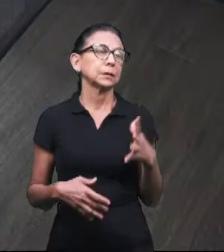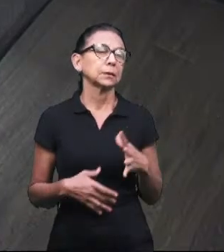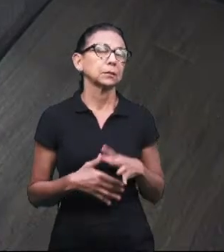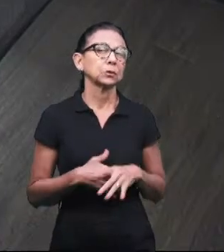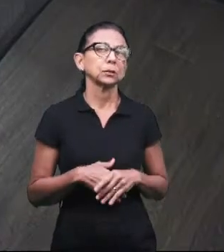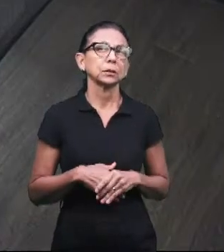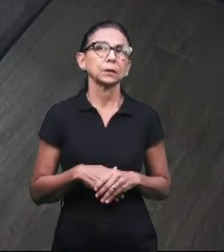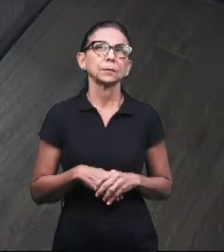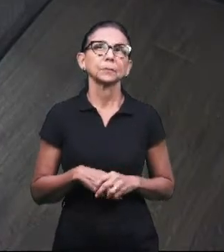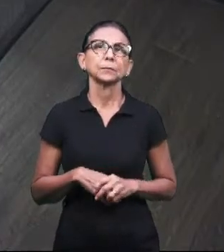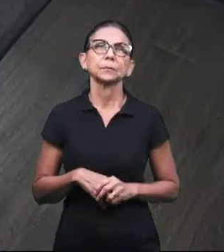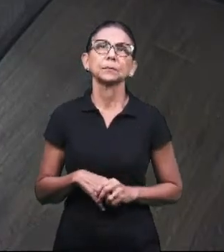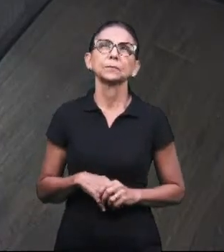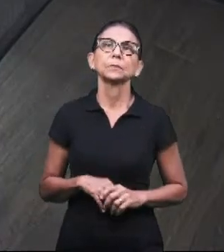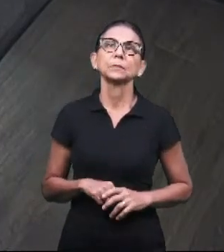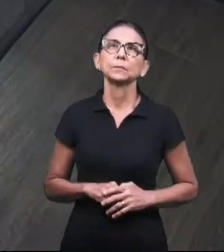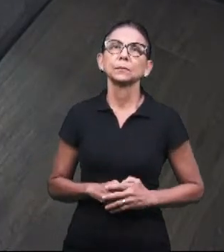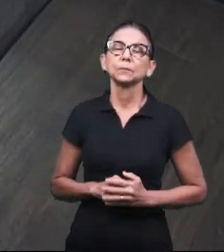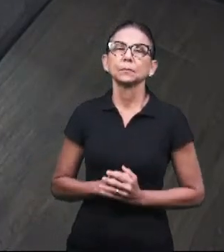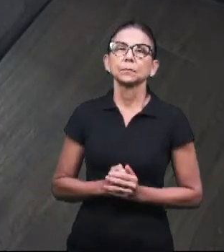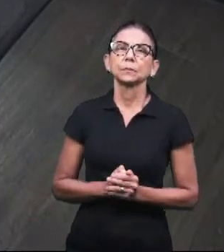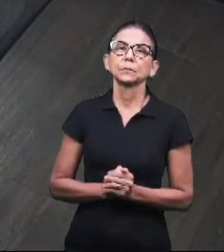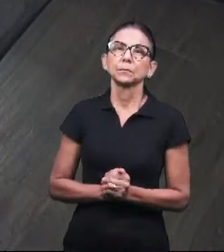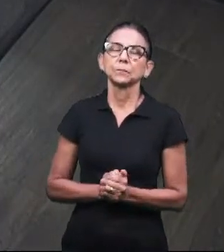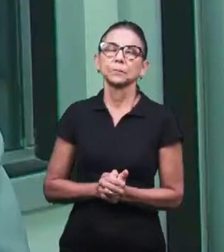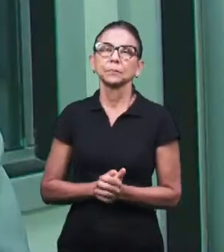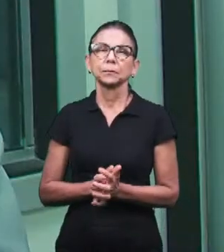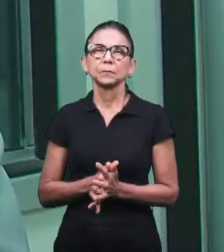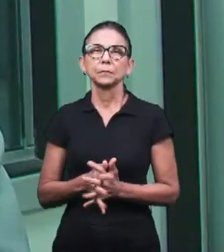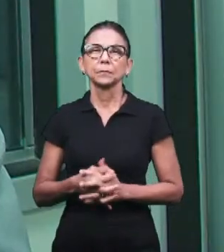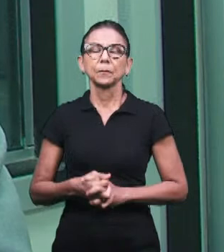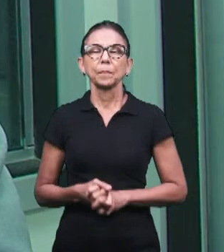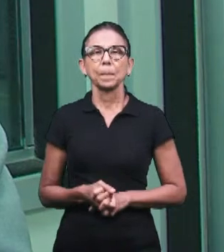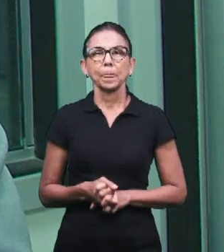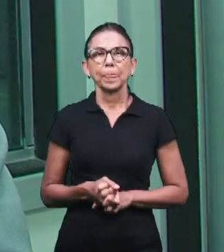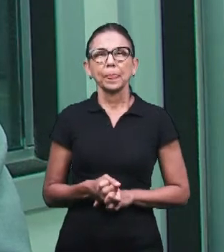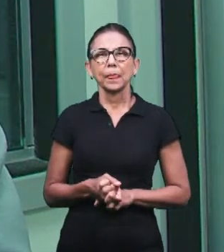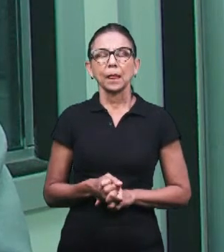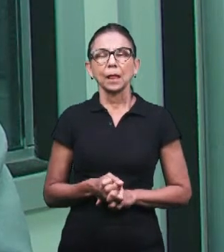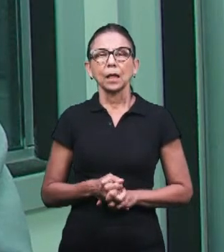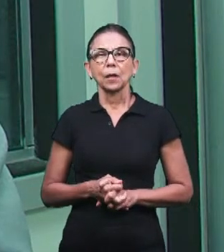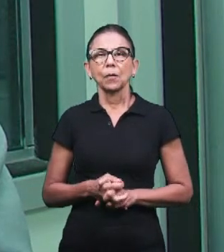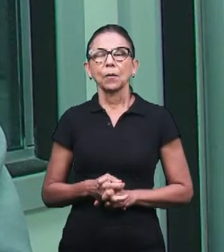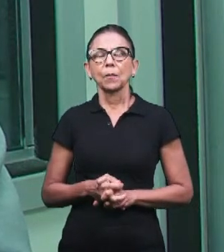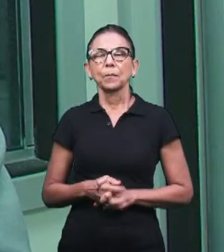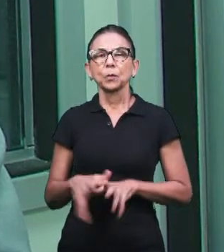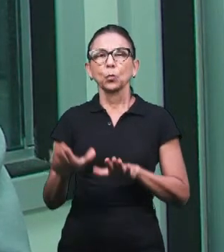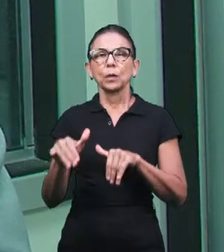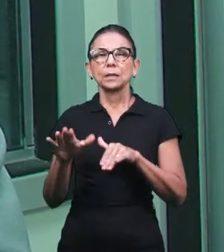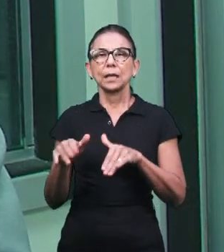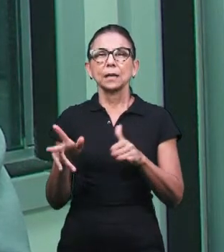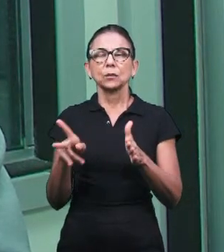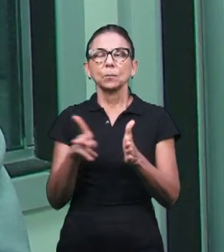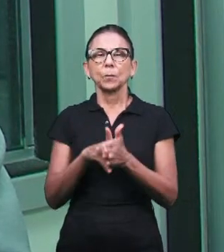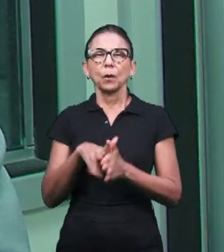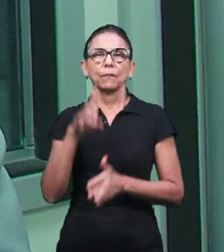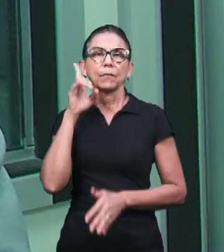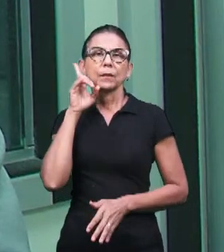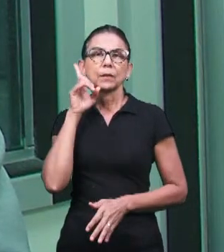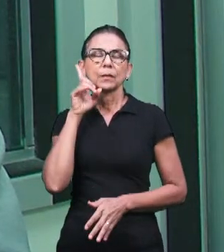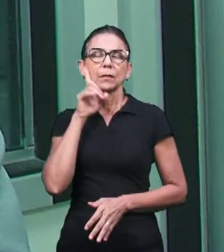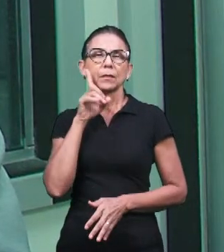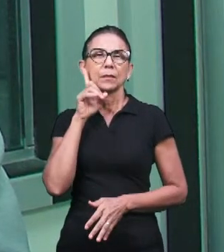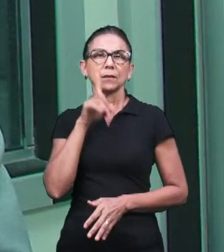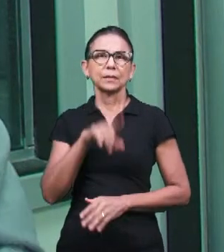planejado. O exército americano, ao final da Segunda Guerra, deixou um modelo de planejamento que a gente chama de planejamento